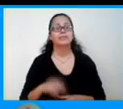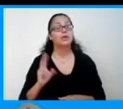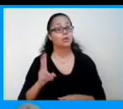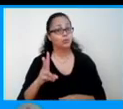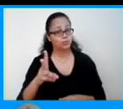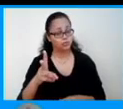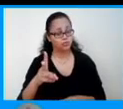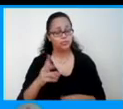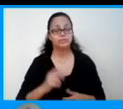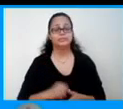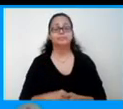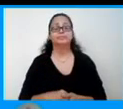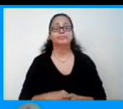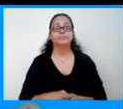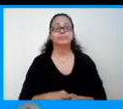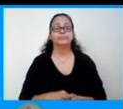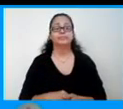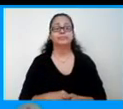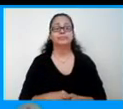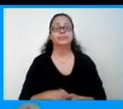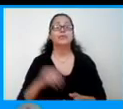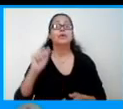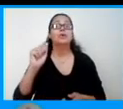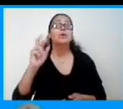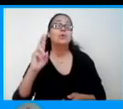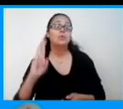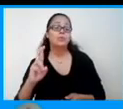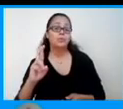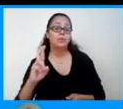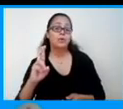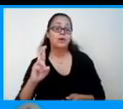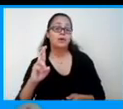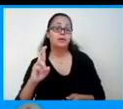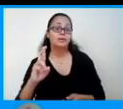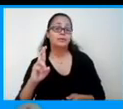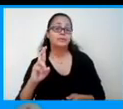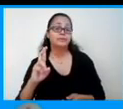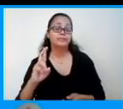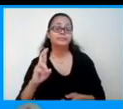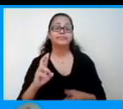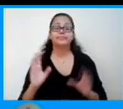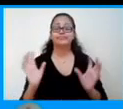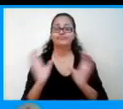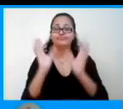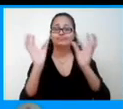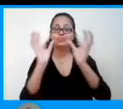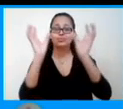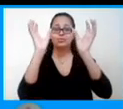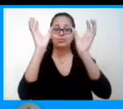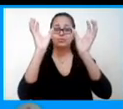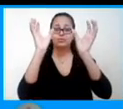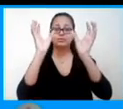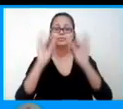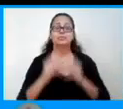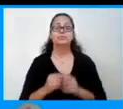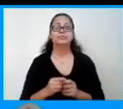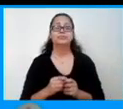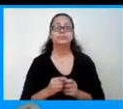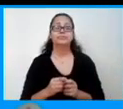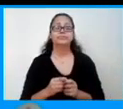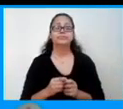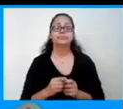Continuando aí sobre a poluição atmosférica. O ar atmosférico poluído. A proporção, o que significa isso? É uma proporção